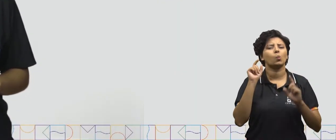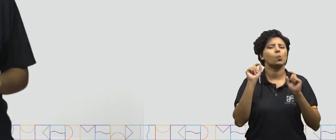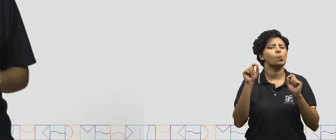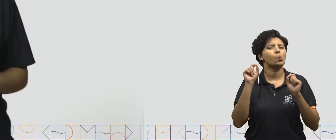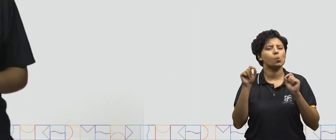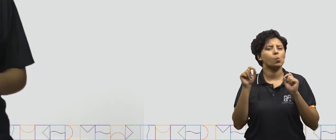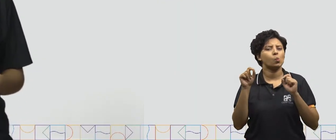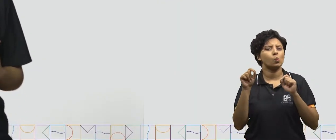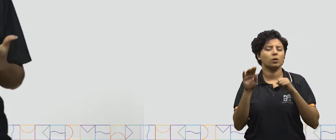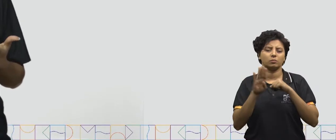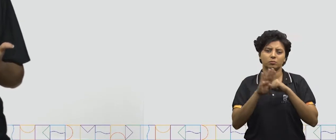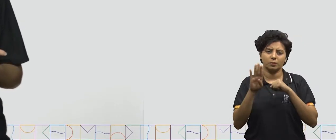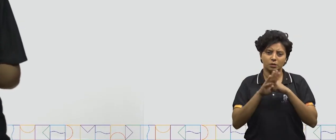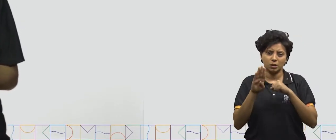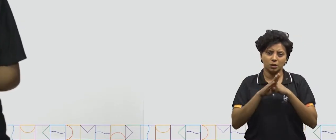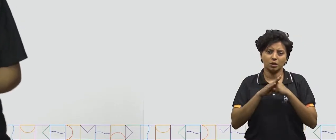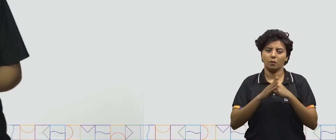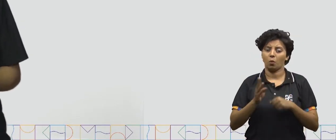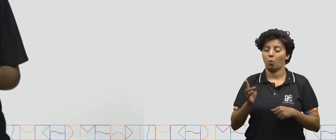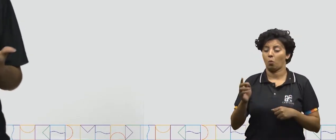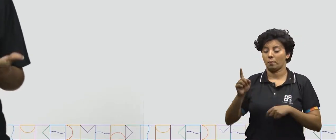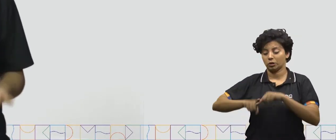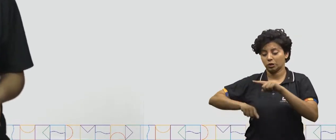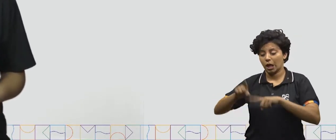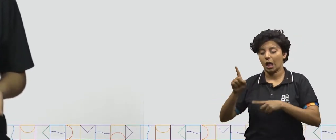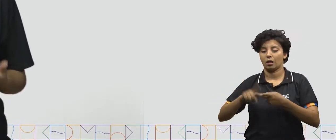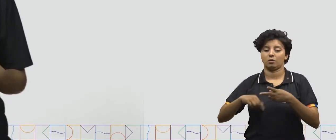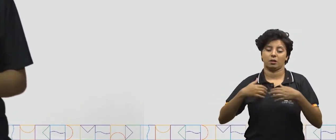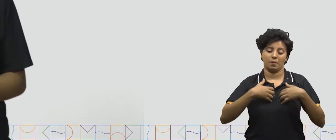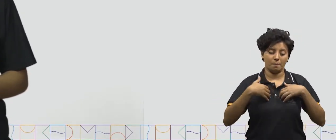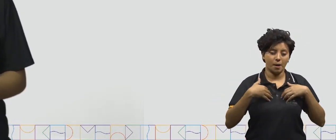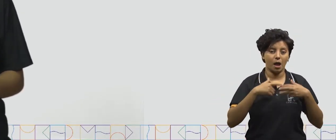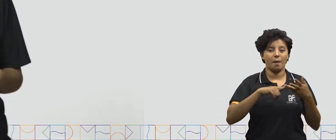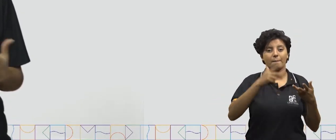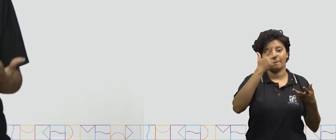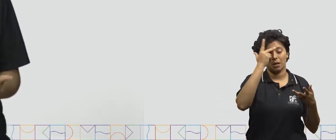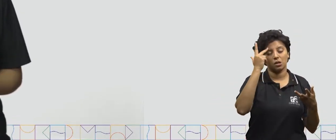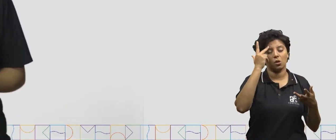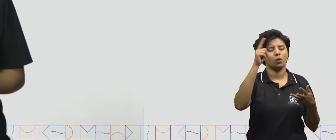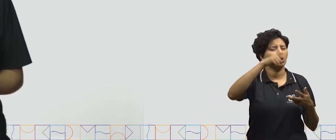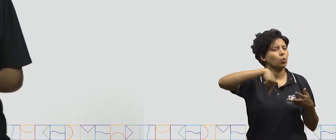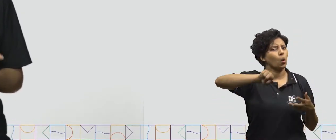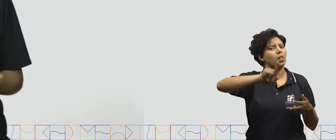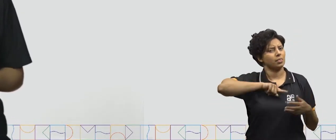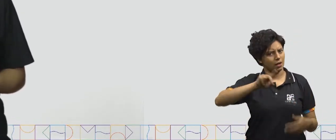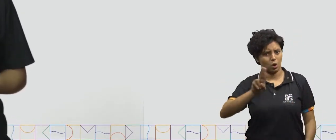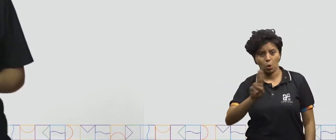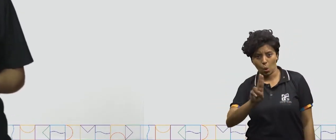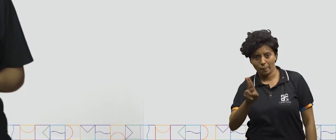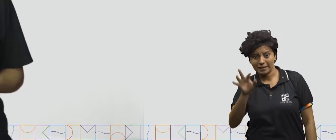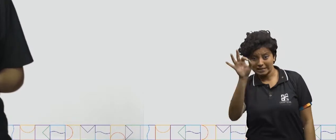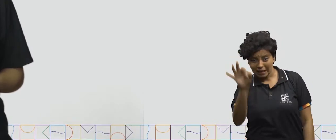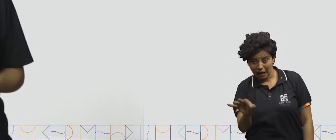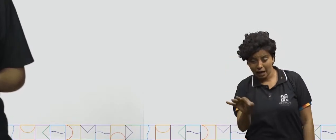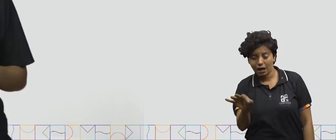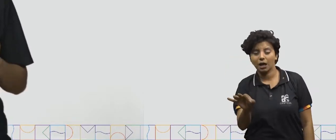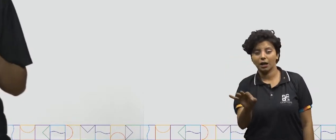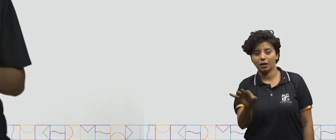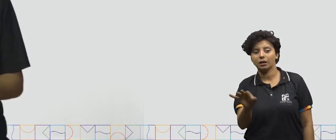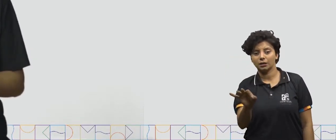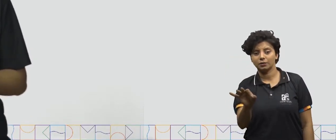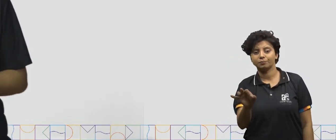para pensar nisso? Em como os objetos, animais, pessoas, tudo em geral possuem nomes